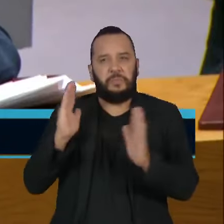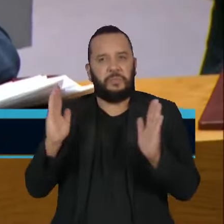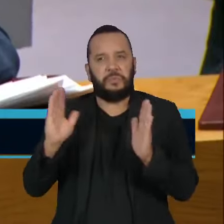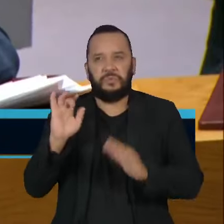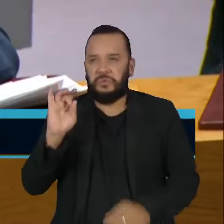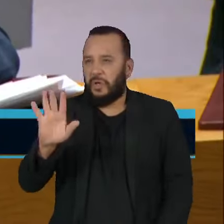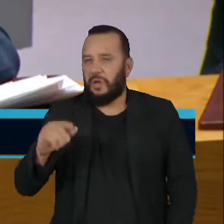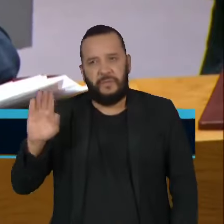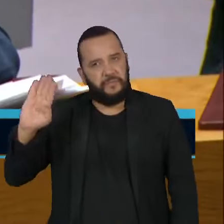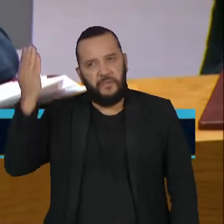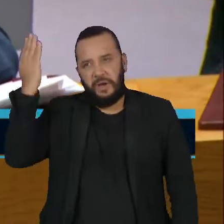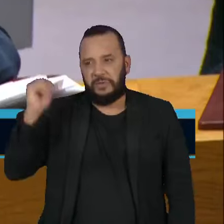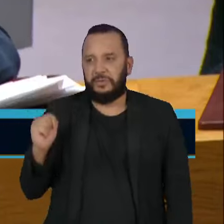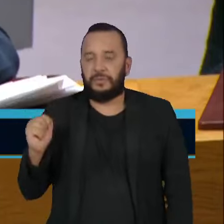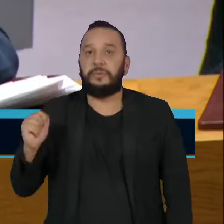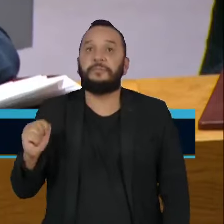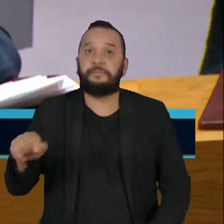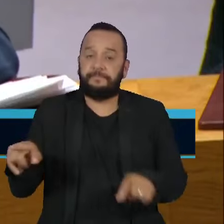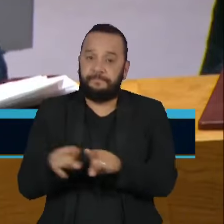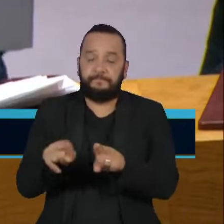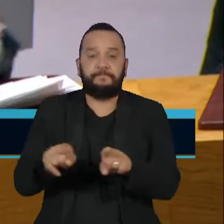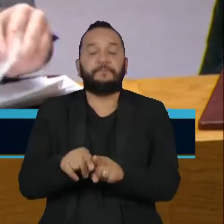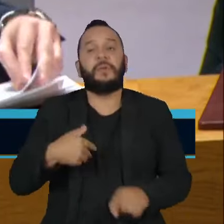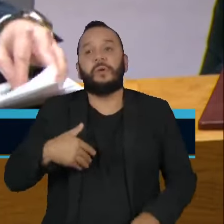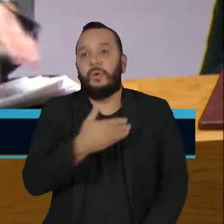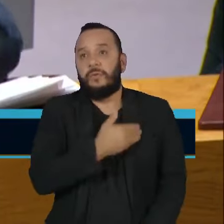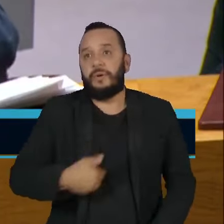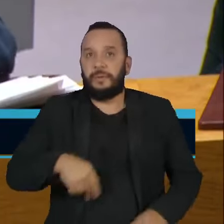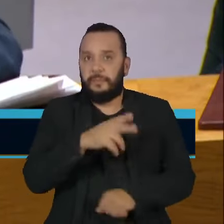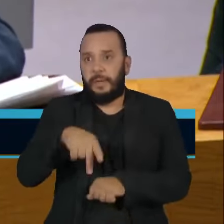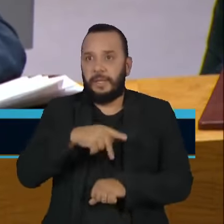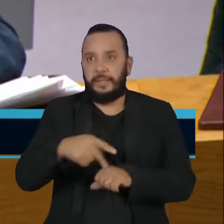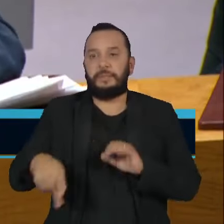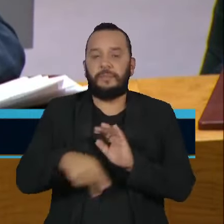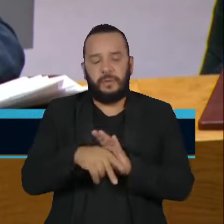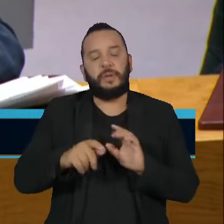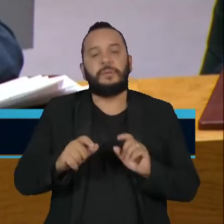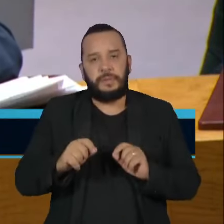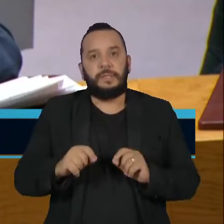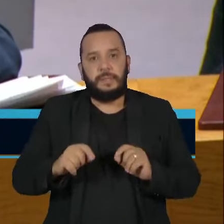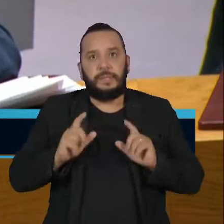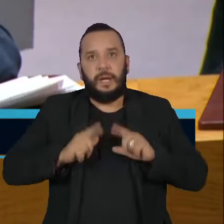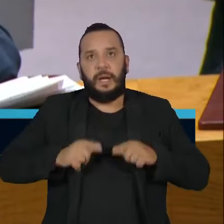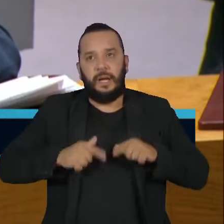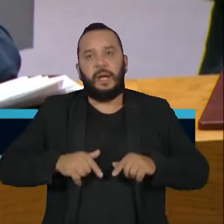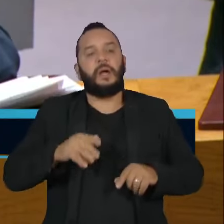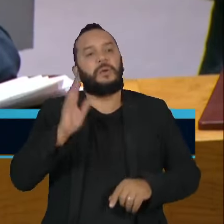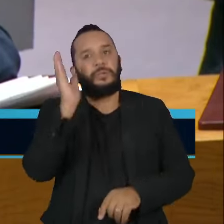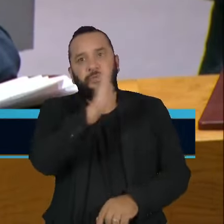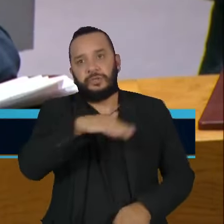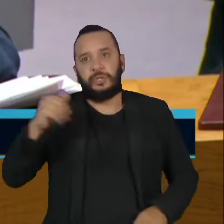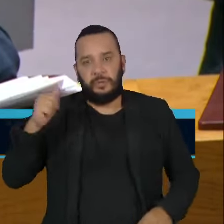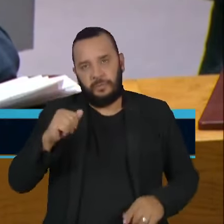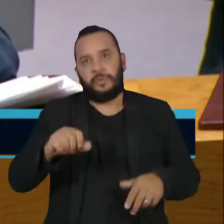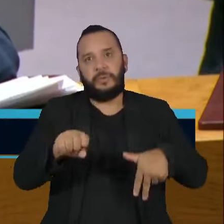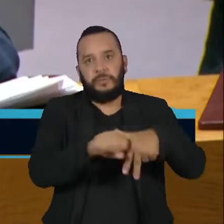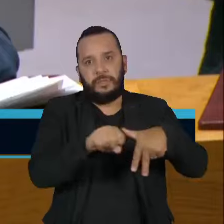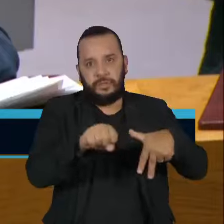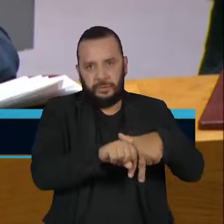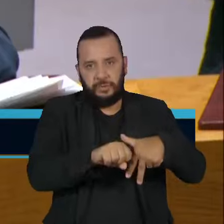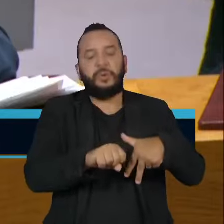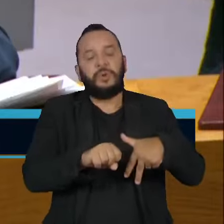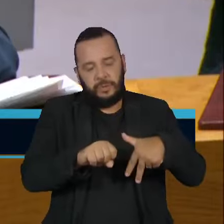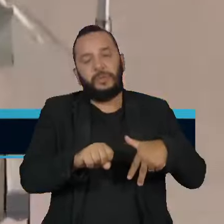mais uma crise neste conflito, o governo israelense chamou de volta o embaixador do país nas Nações Unidas para